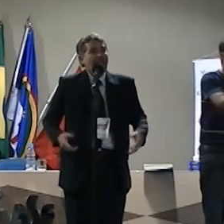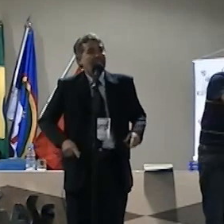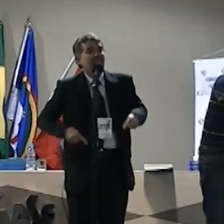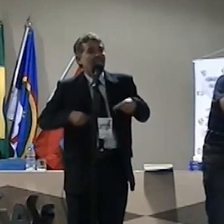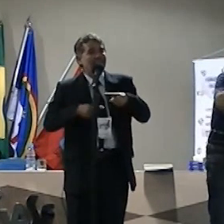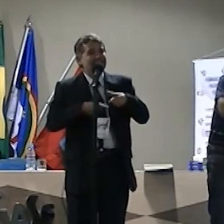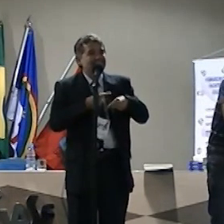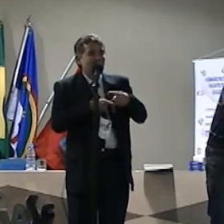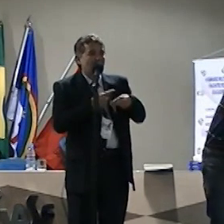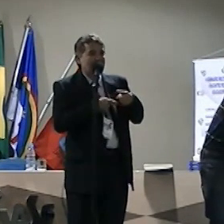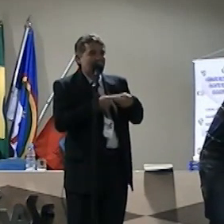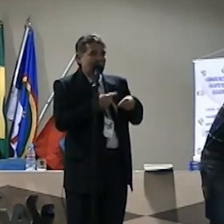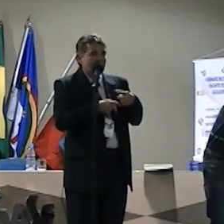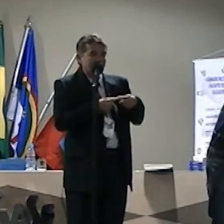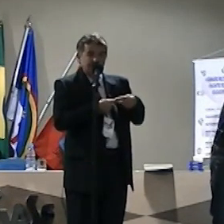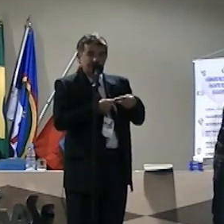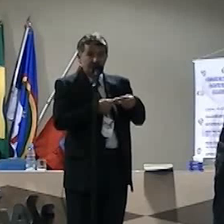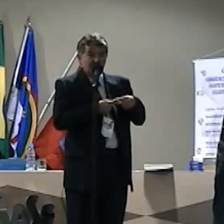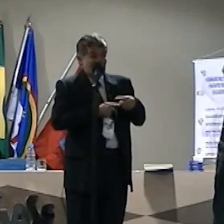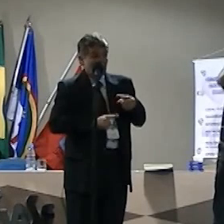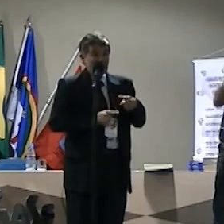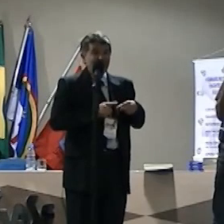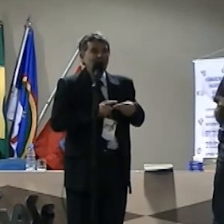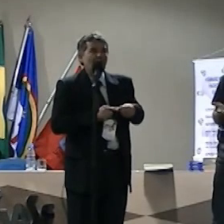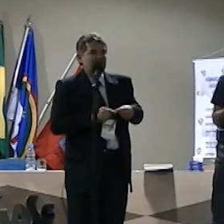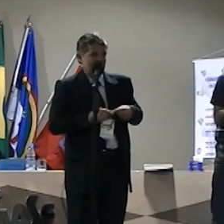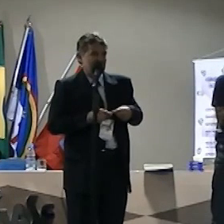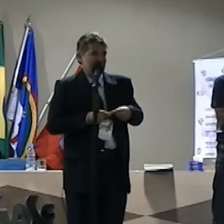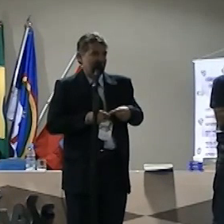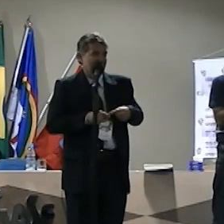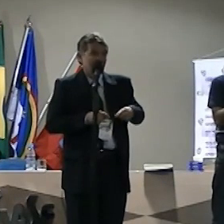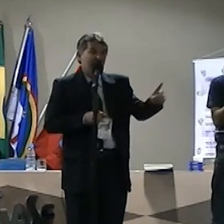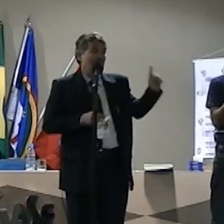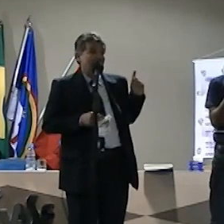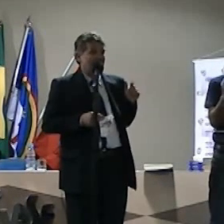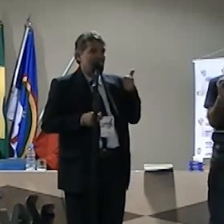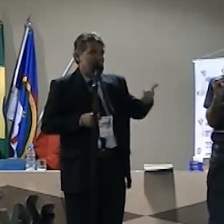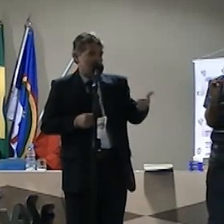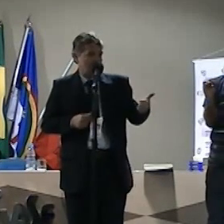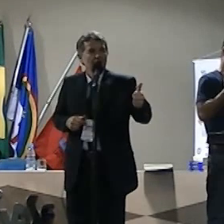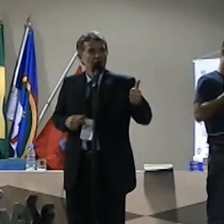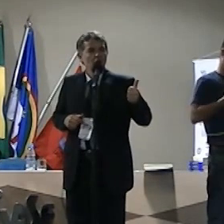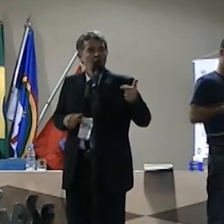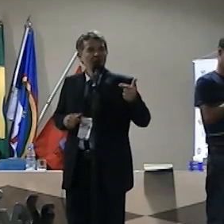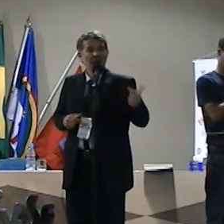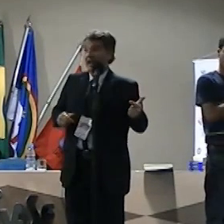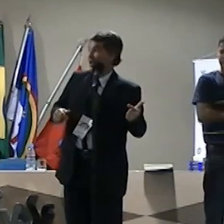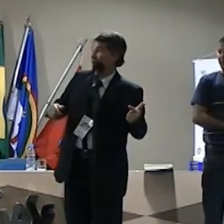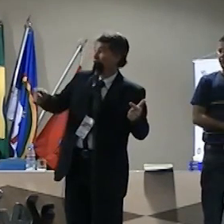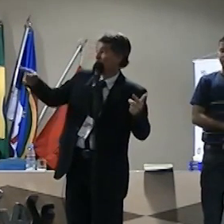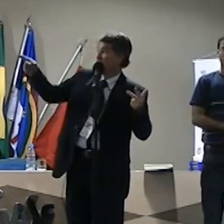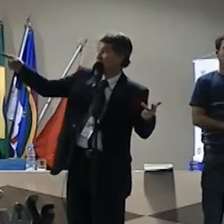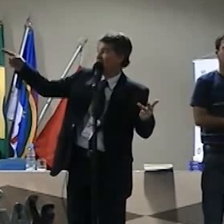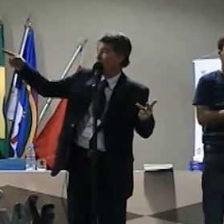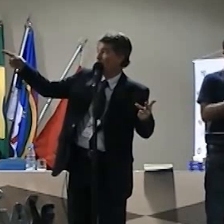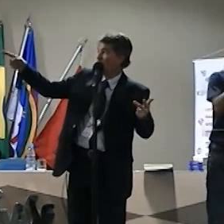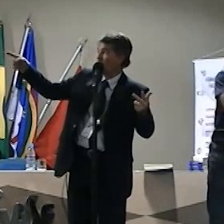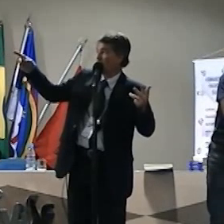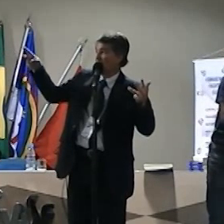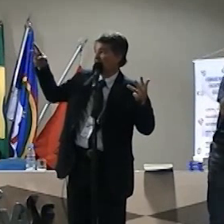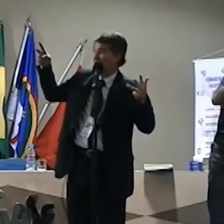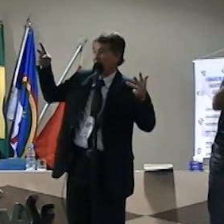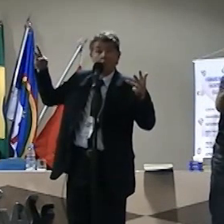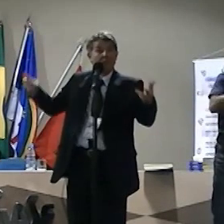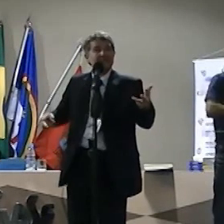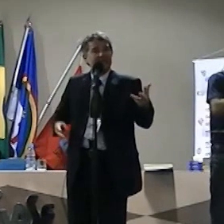Nada. Aí ele vai passando da idade, quando chega na adolescência, que não teve limite, não teve regra, não teve valor,